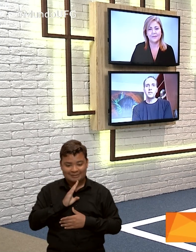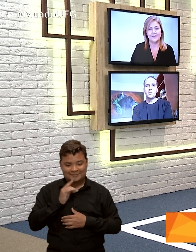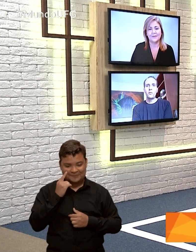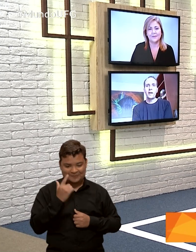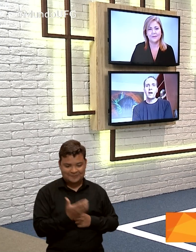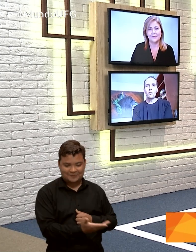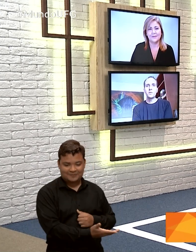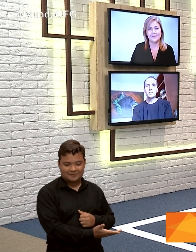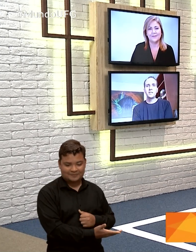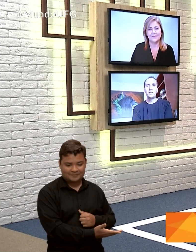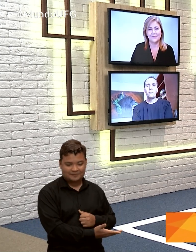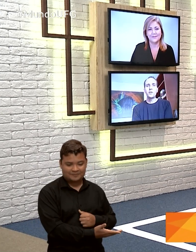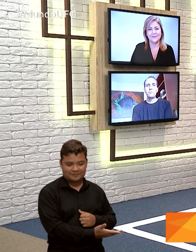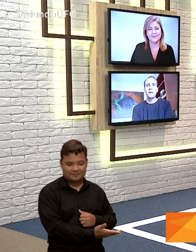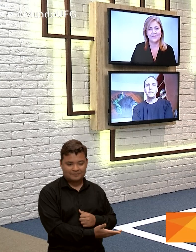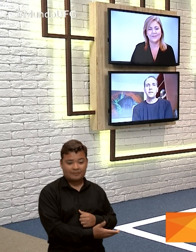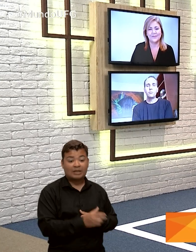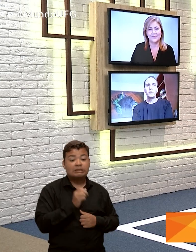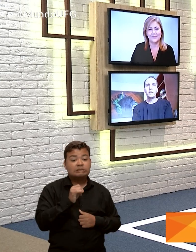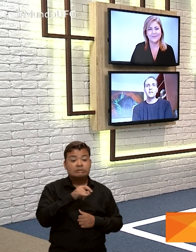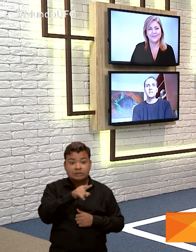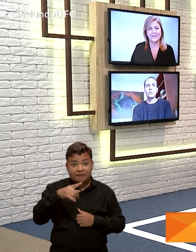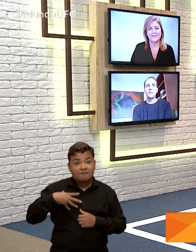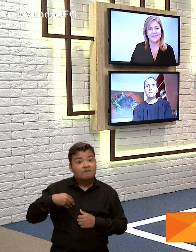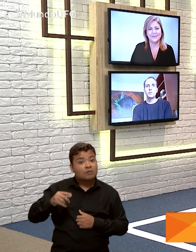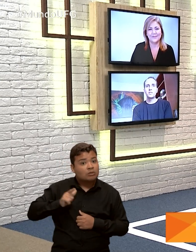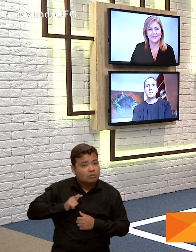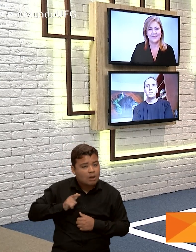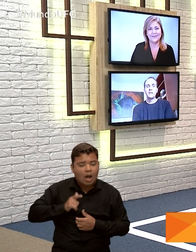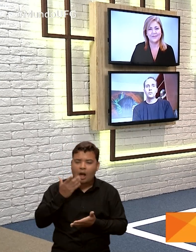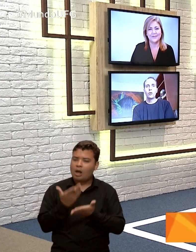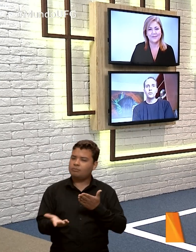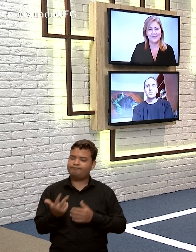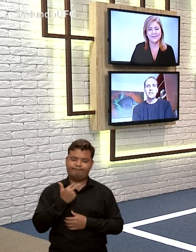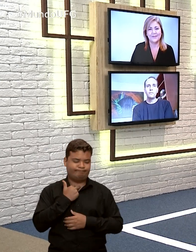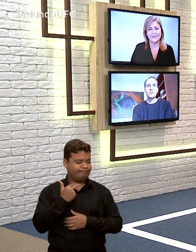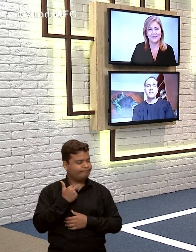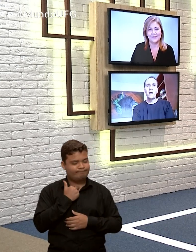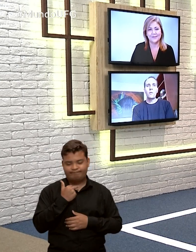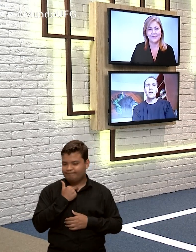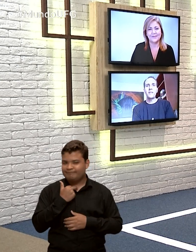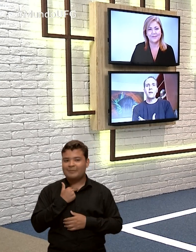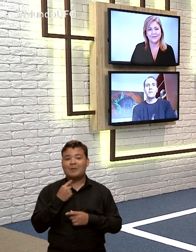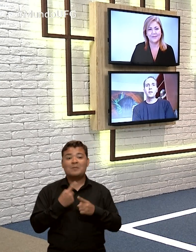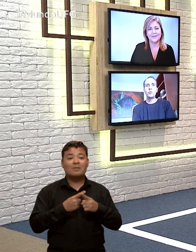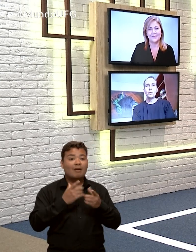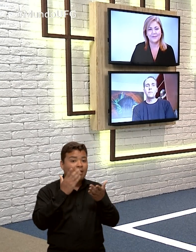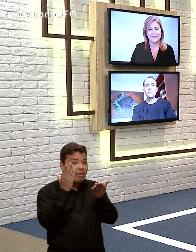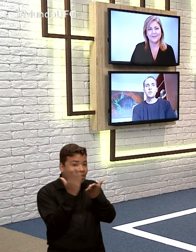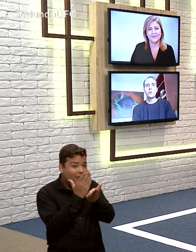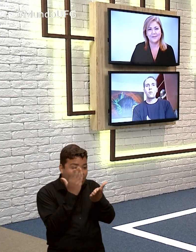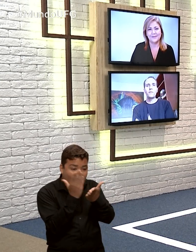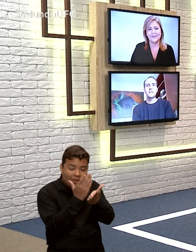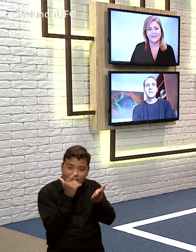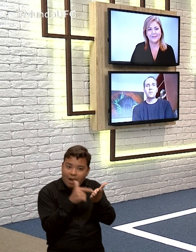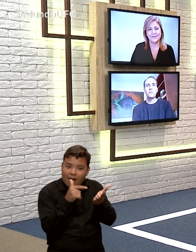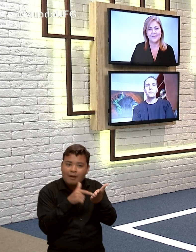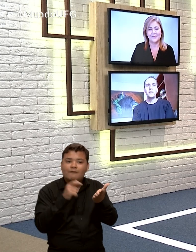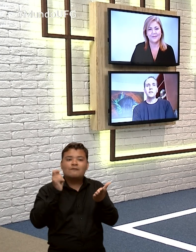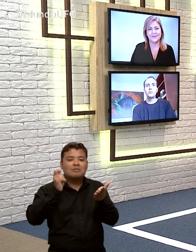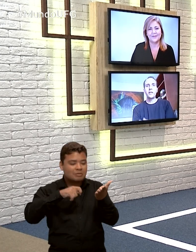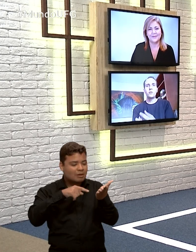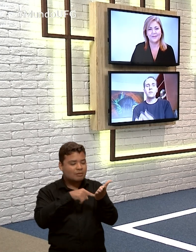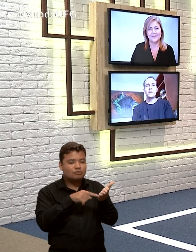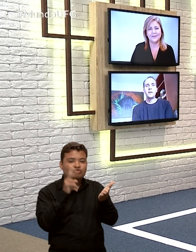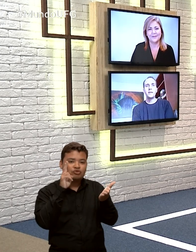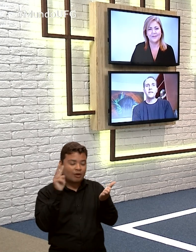filho, então, é algo assim que não pode perder, porque são livros que todos os livros dão abertura para a pessoa conversar com o